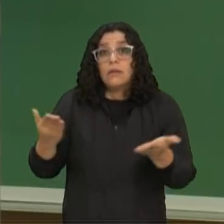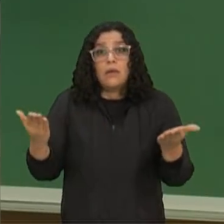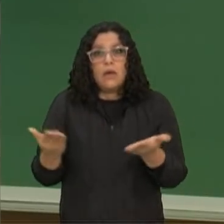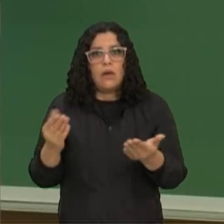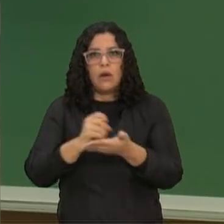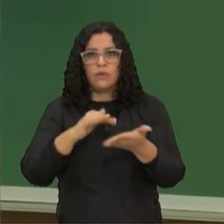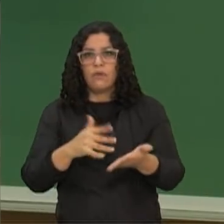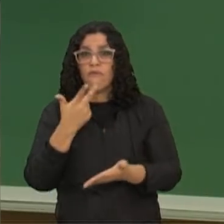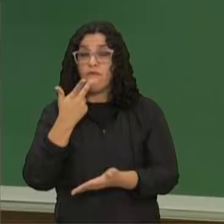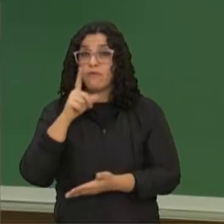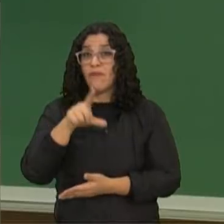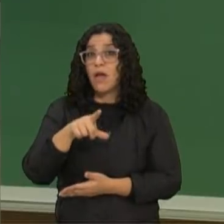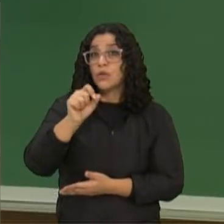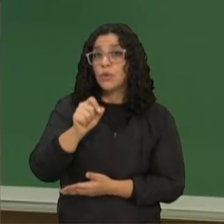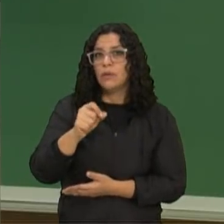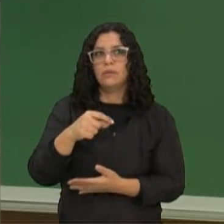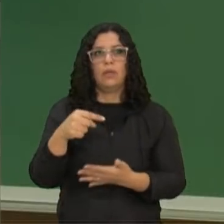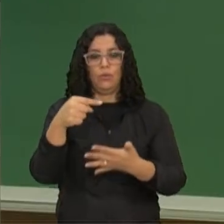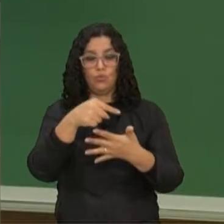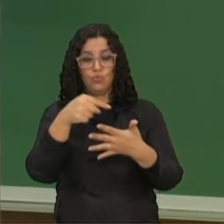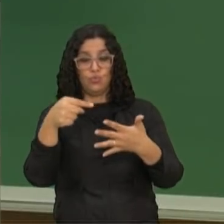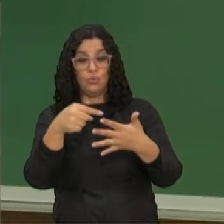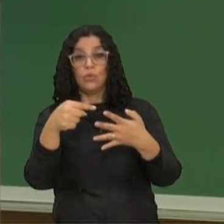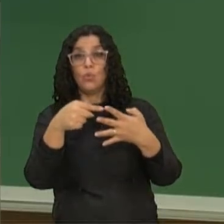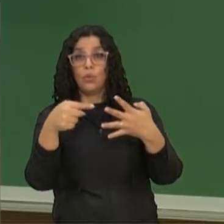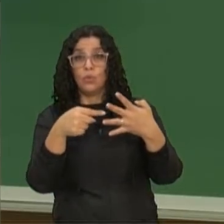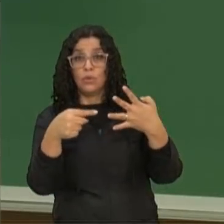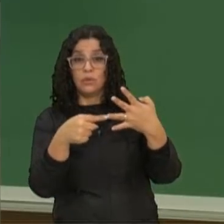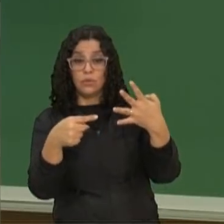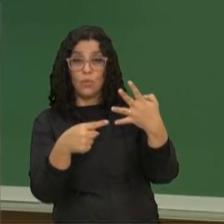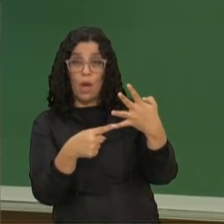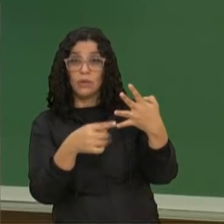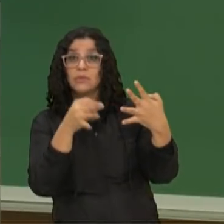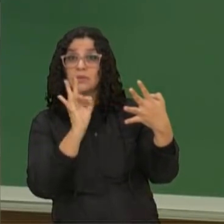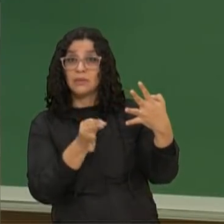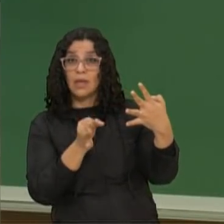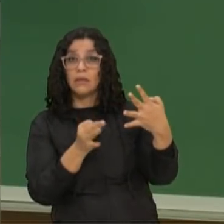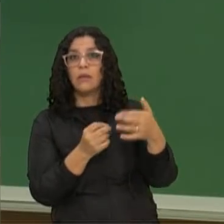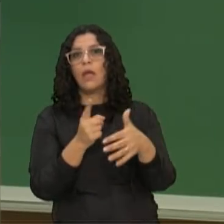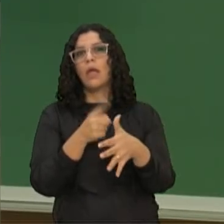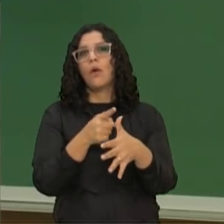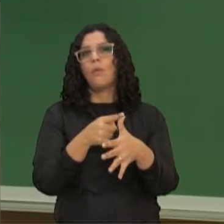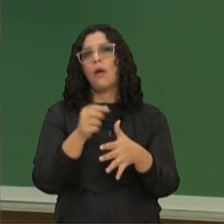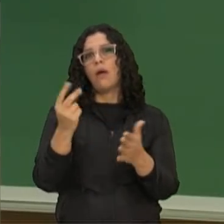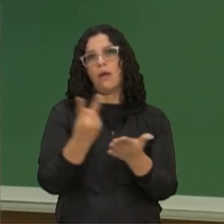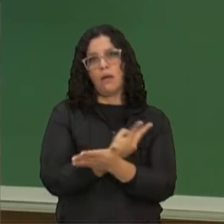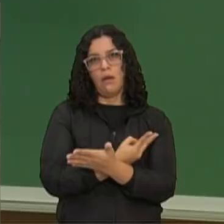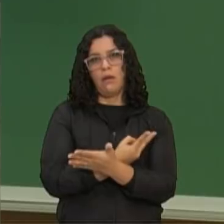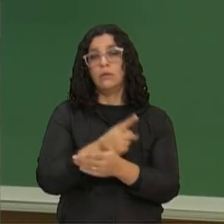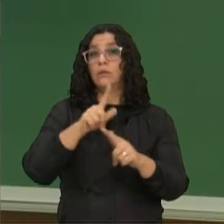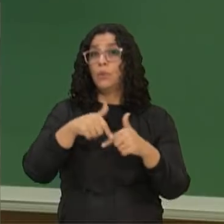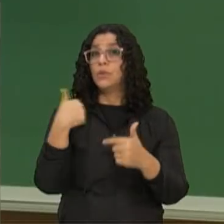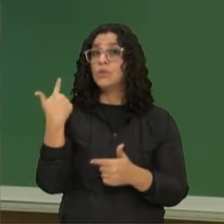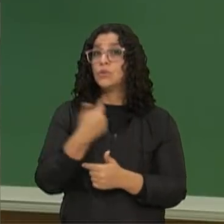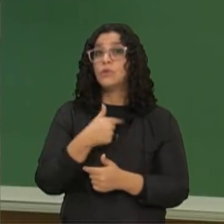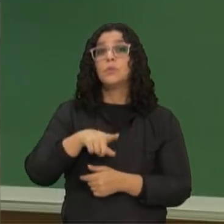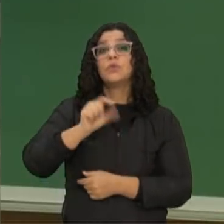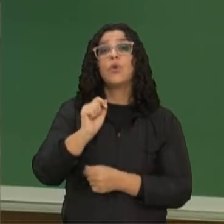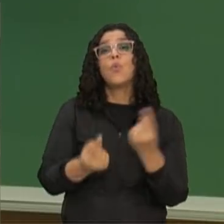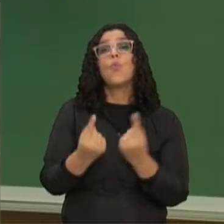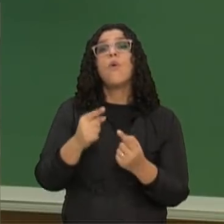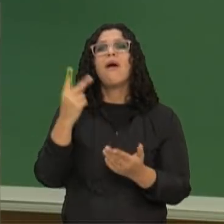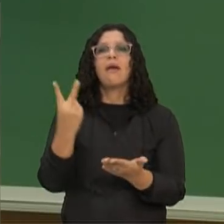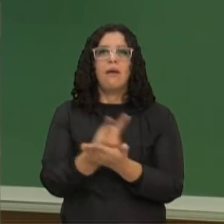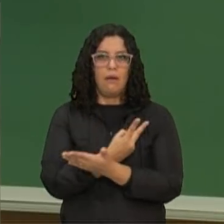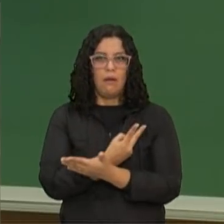caso, teremos então 4 composições corretas e apenas uma única que é falsa. E é a falsa que eu preciso diagnosticar aqui, ok?